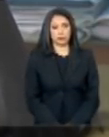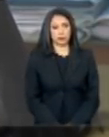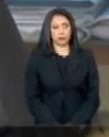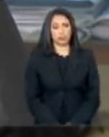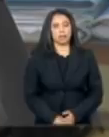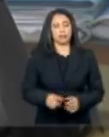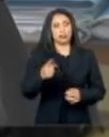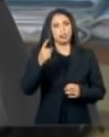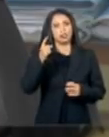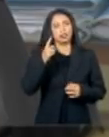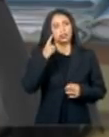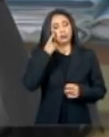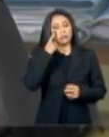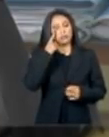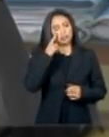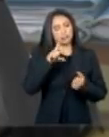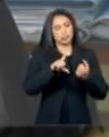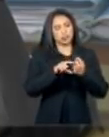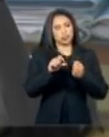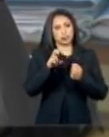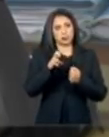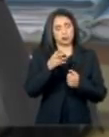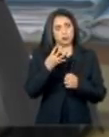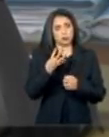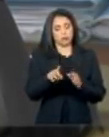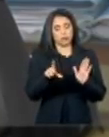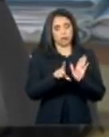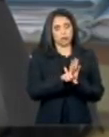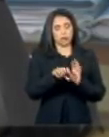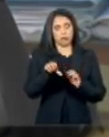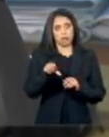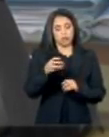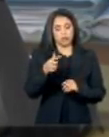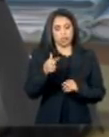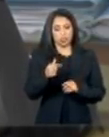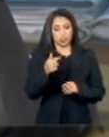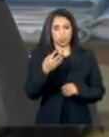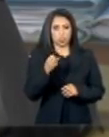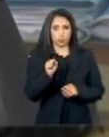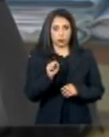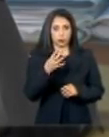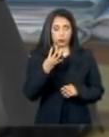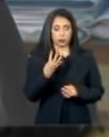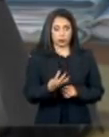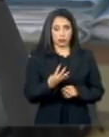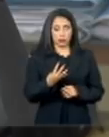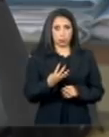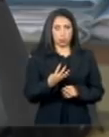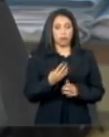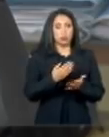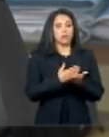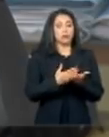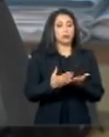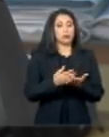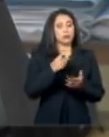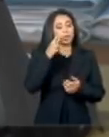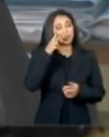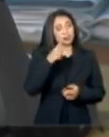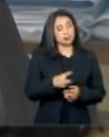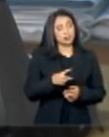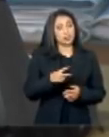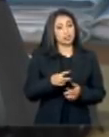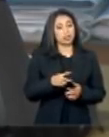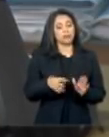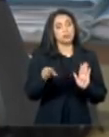previsto no artigo 54 da lei 9 784 deve ser contado a partir da publicação do ato do tcu no